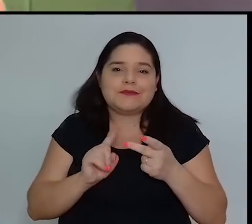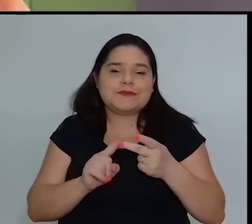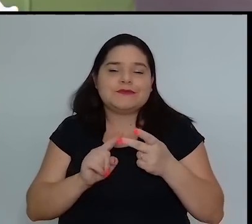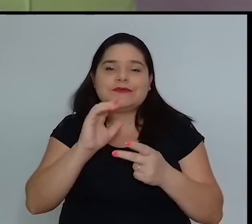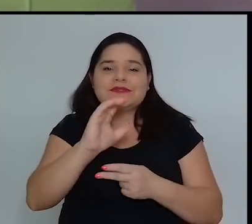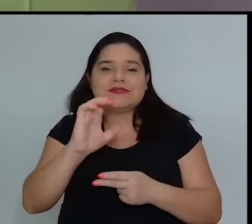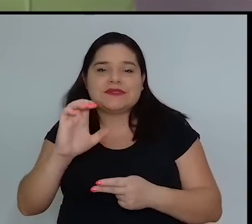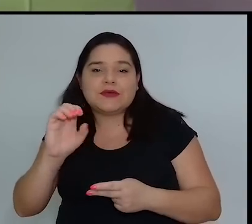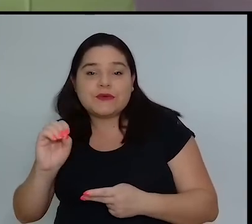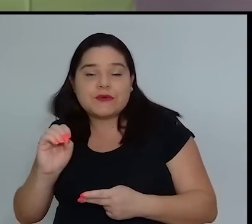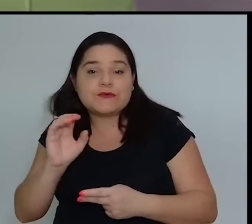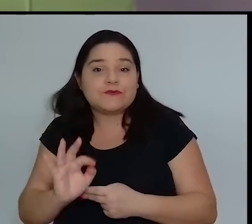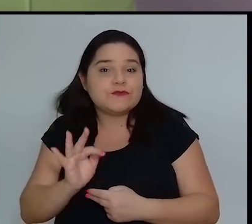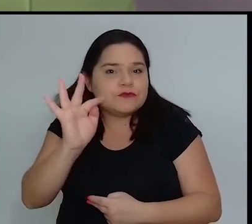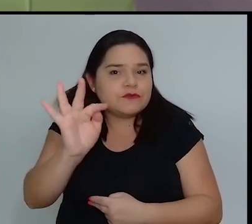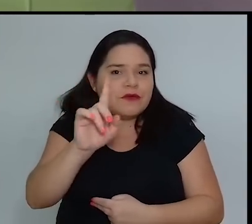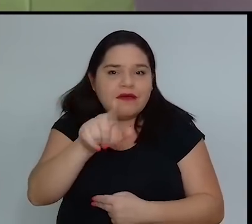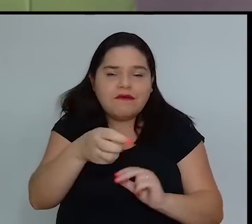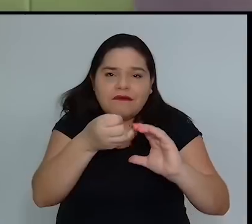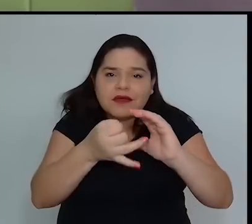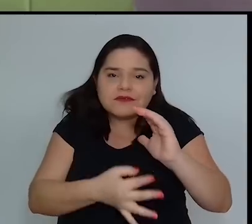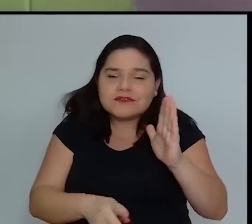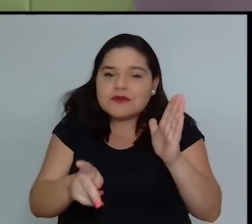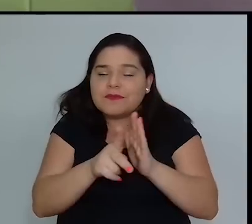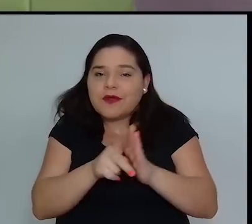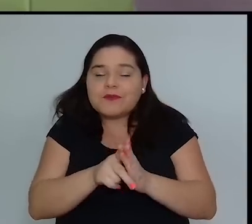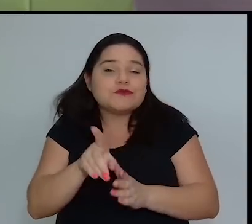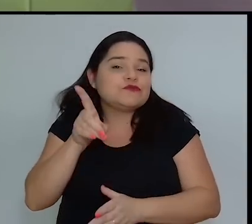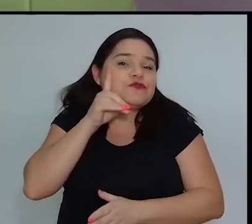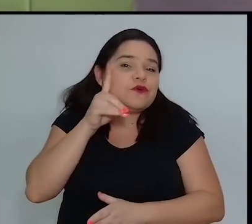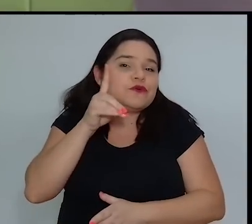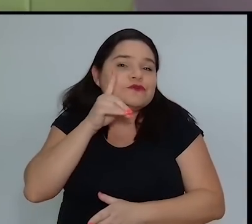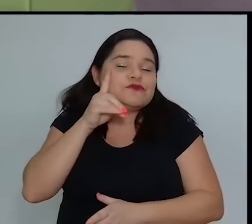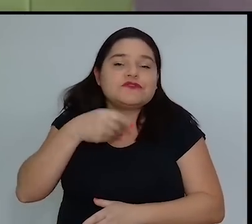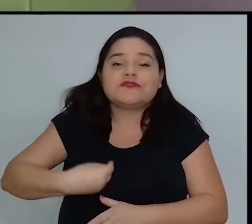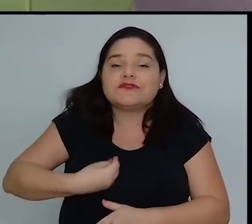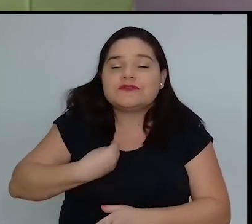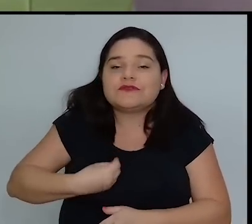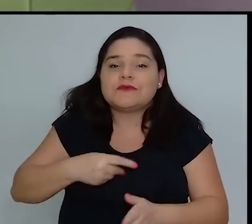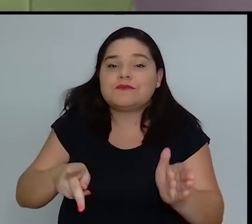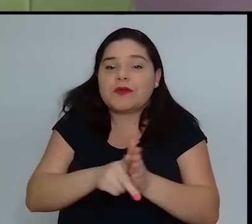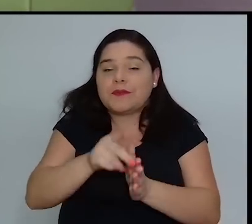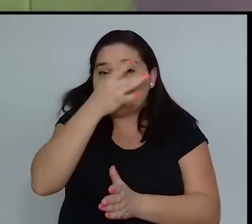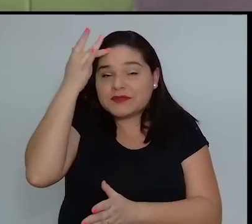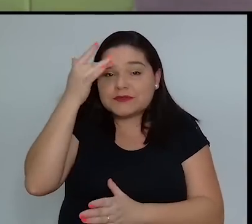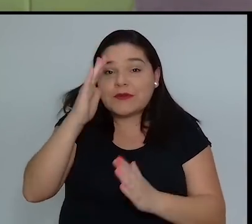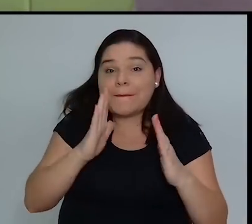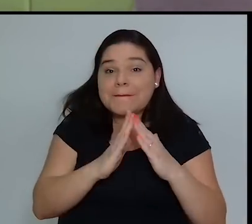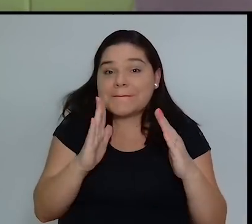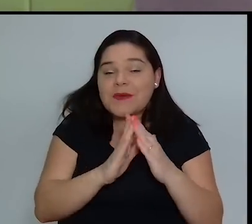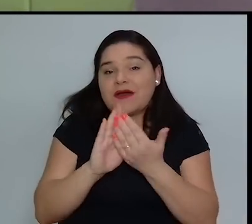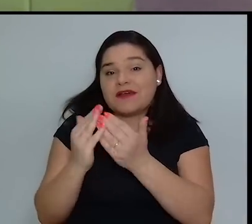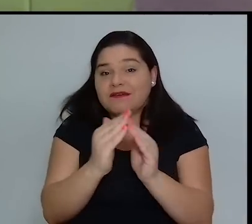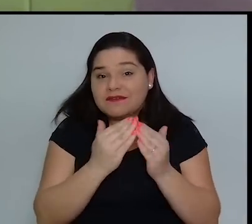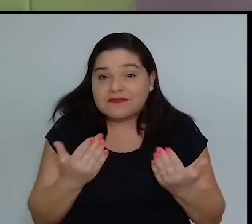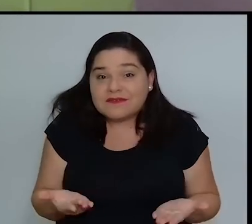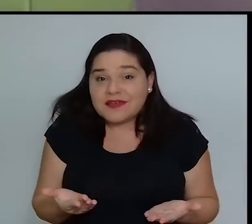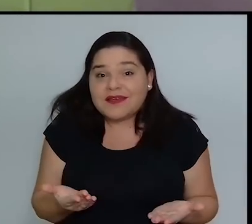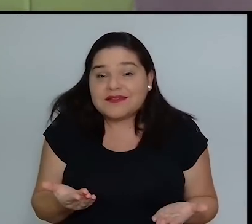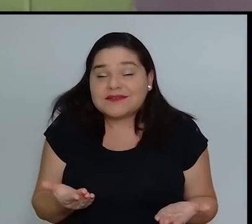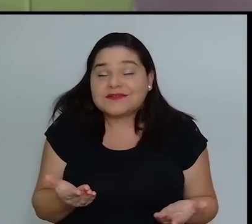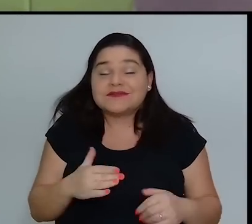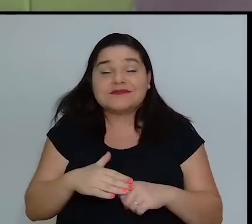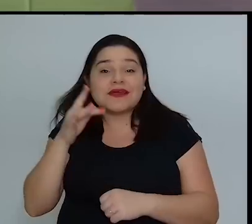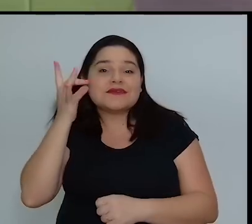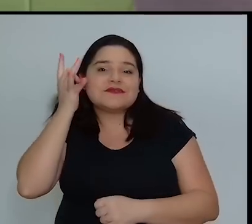são as características que são forjadas no dia a dia de sobrevivência dentro dessa favela e é muito mais fácil